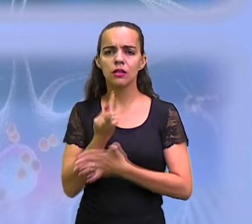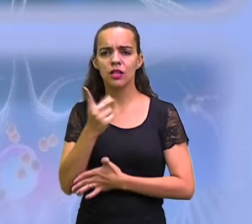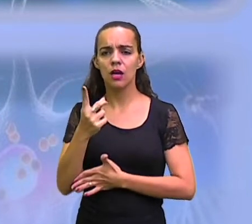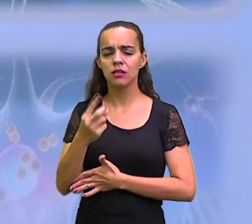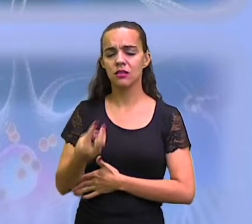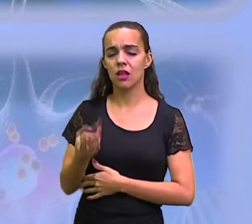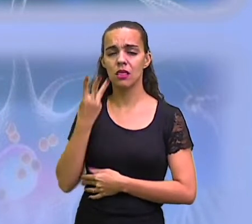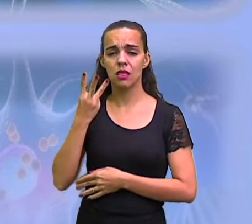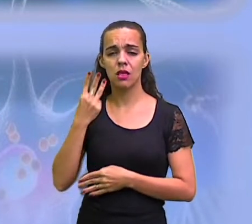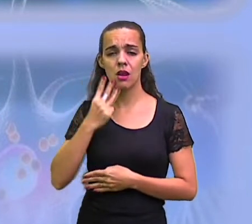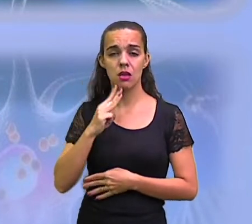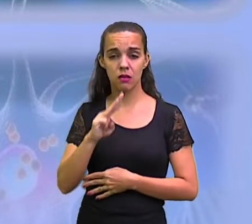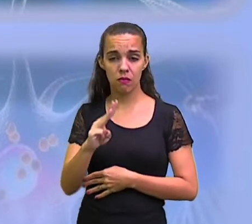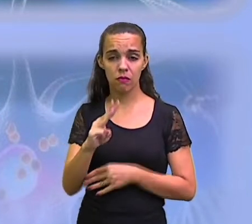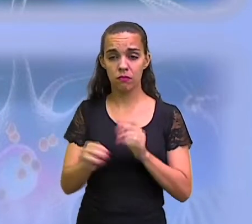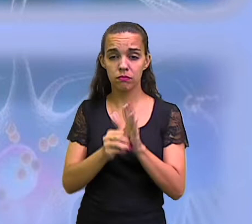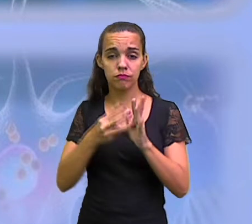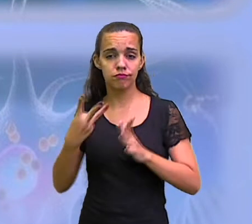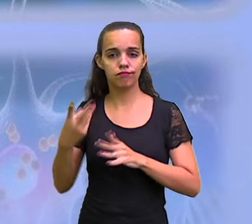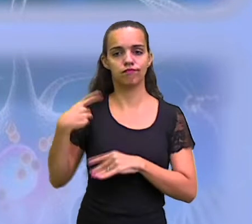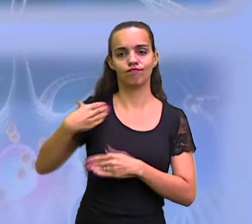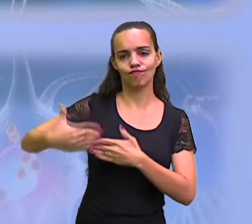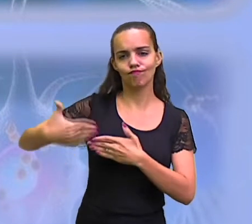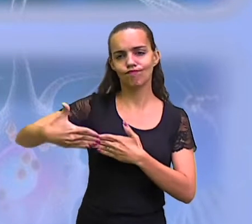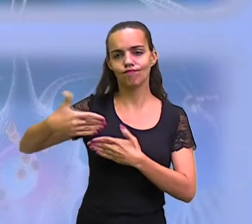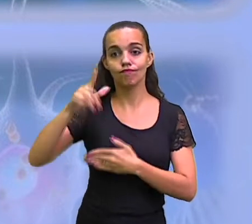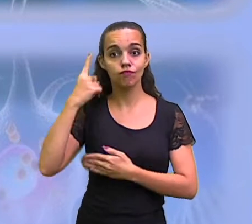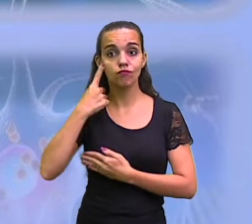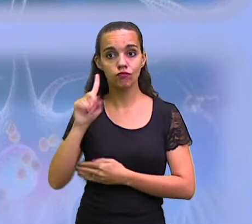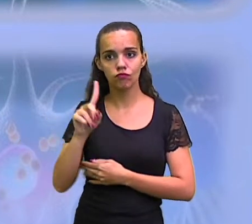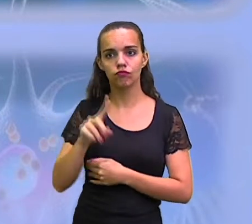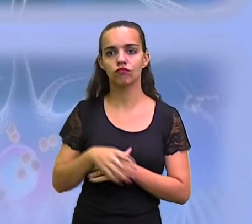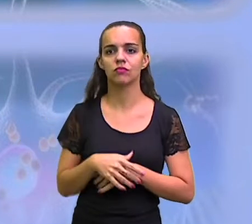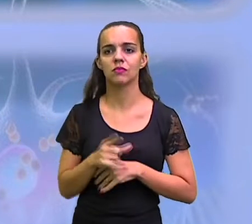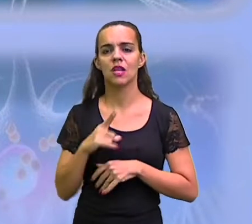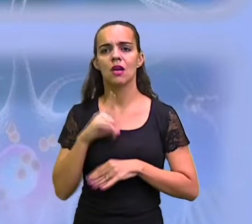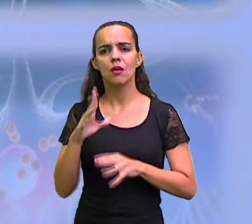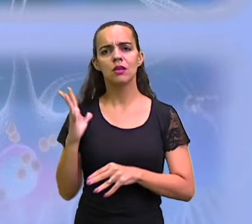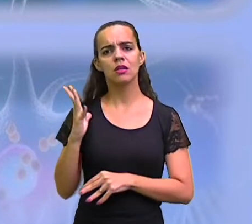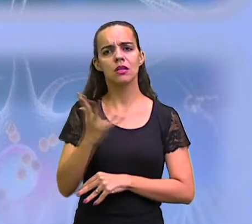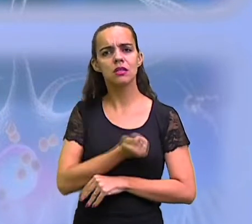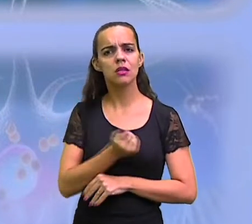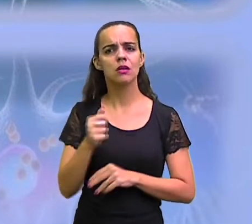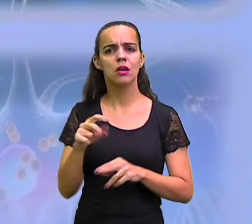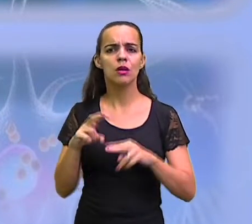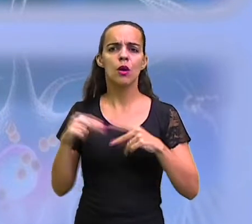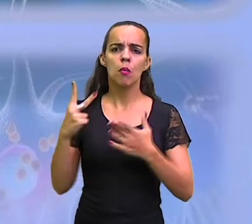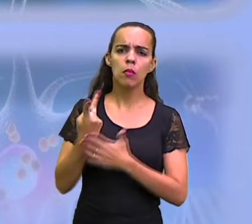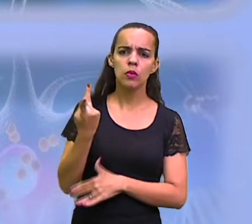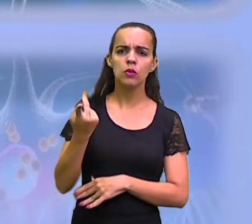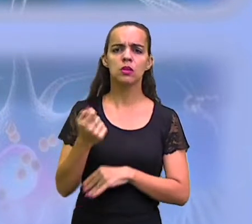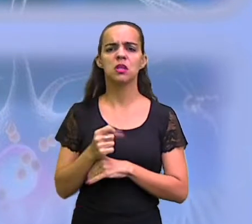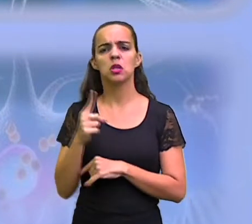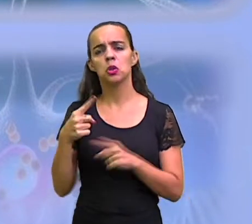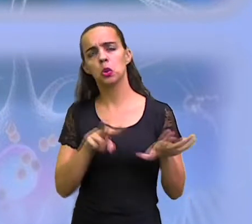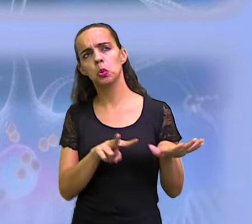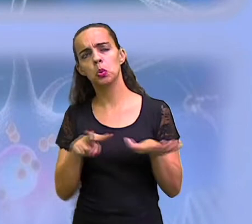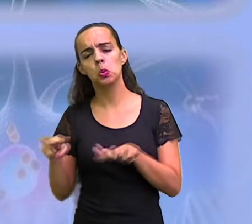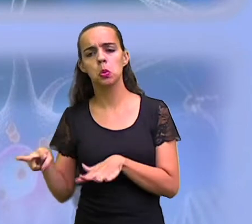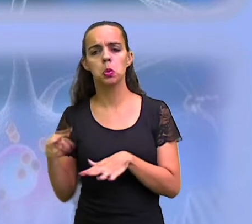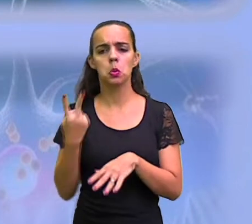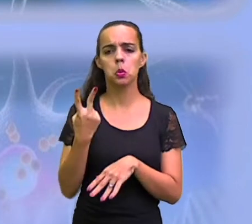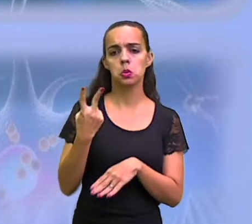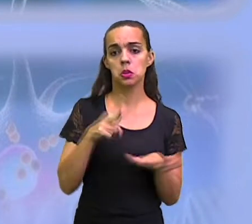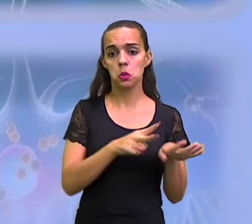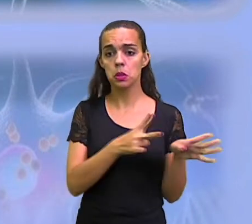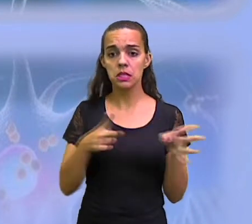por dia durante um determinado tempo, o período de salvas, que pode durar de 2 semanas